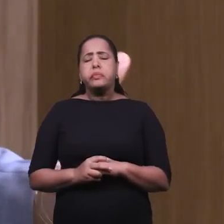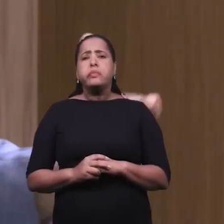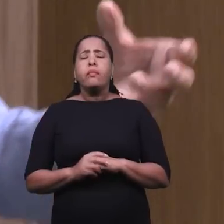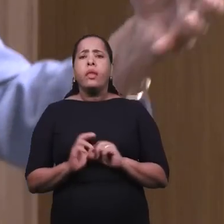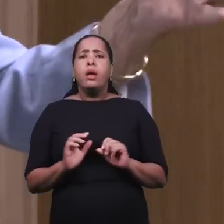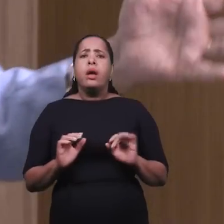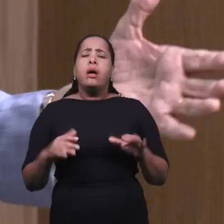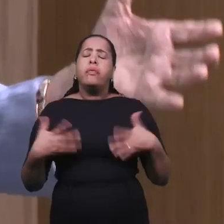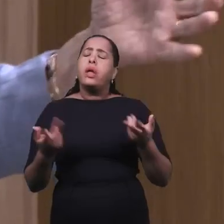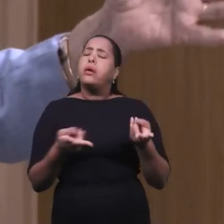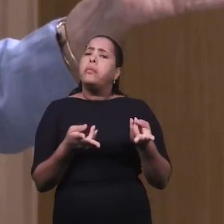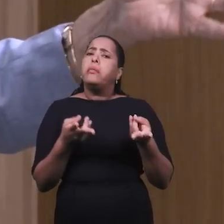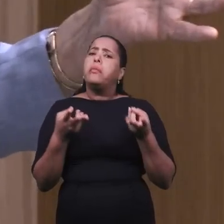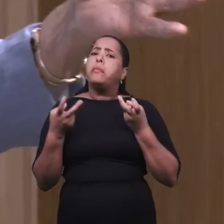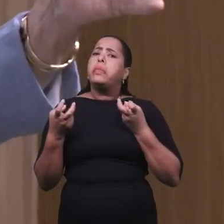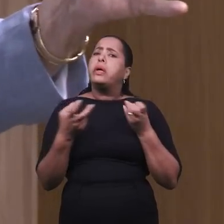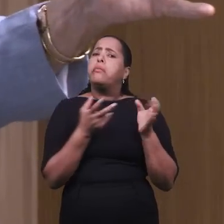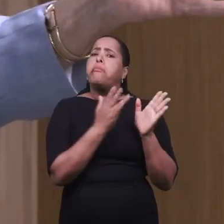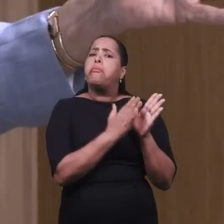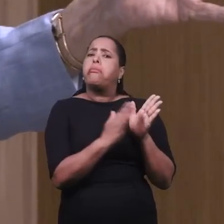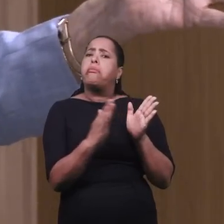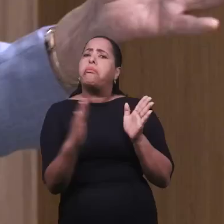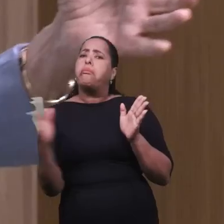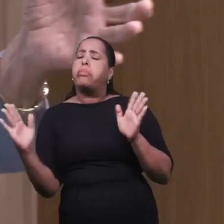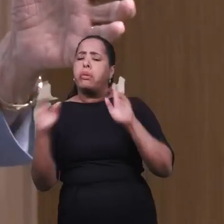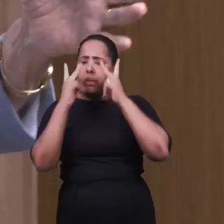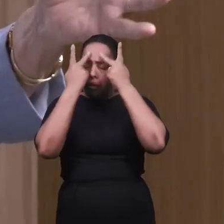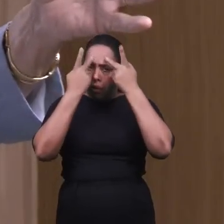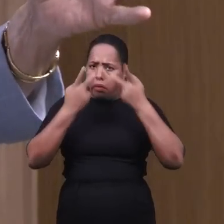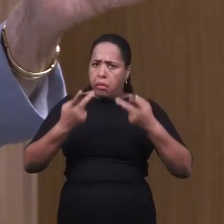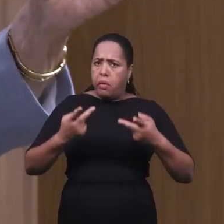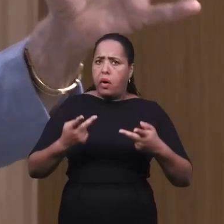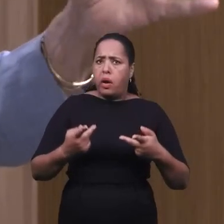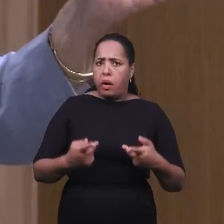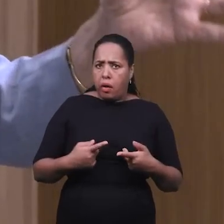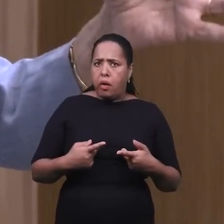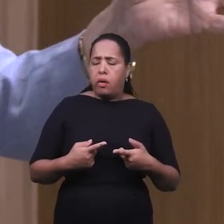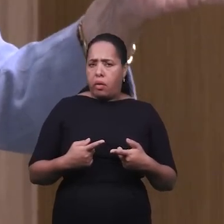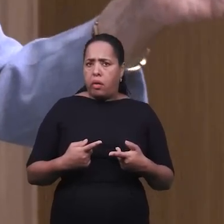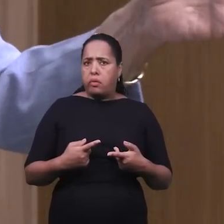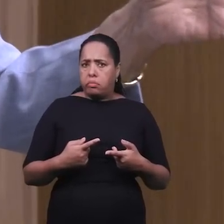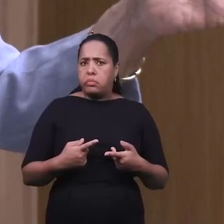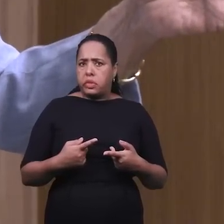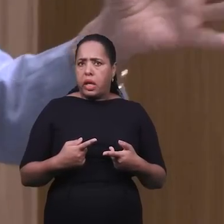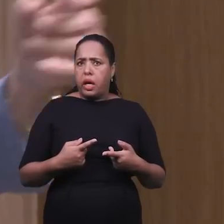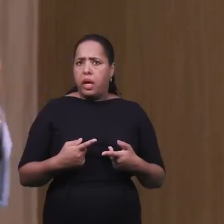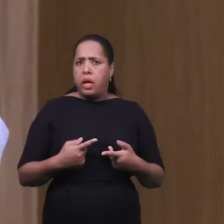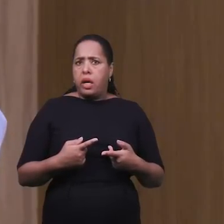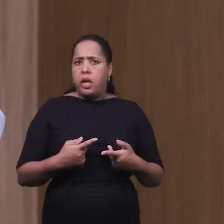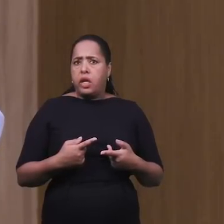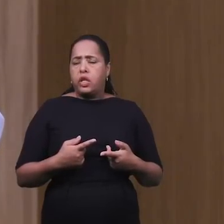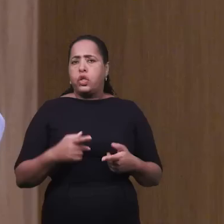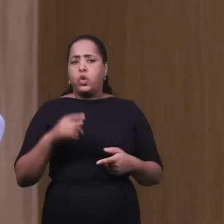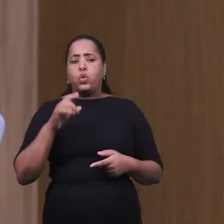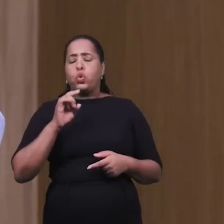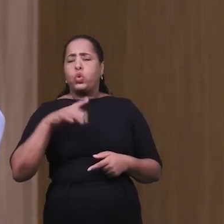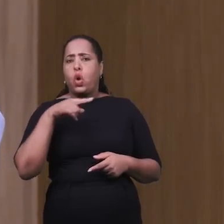apostólica, né? Então, nós já vimos os homens que pontearam nisso, não